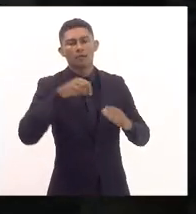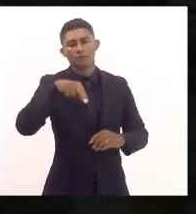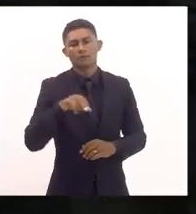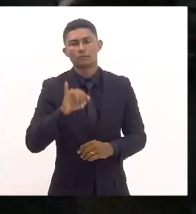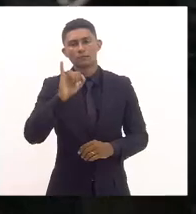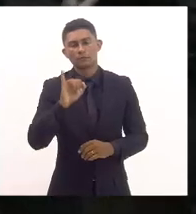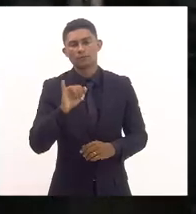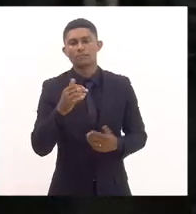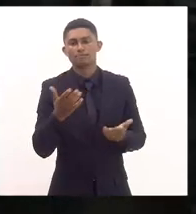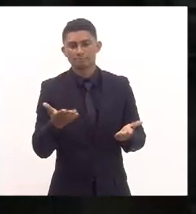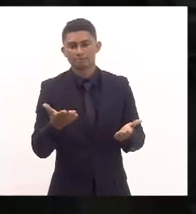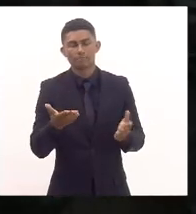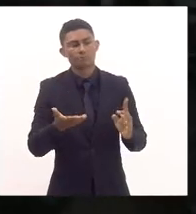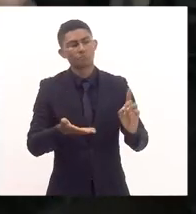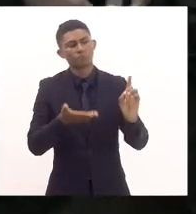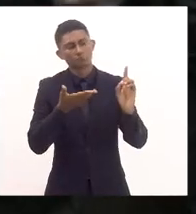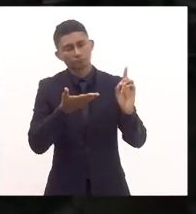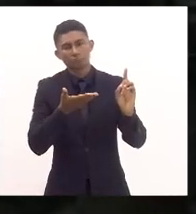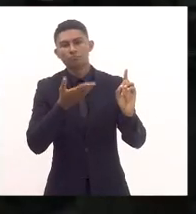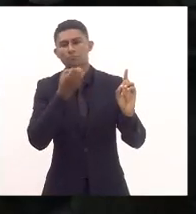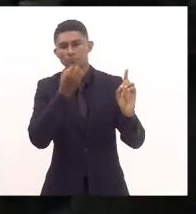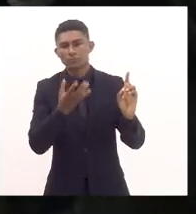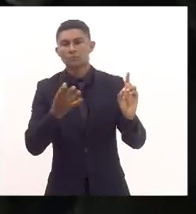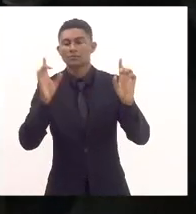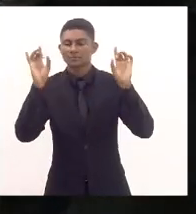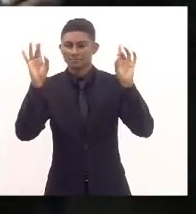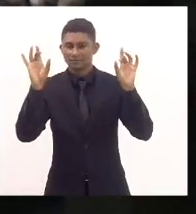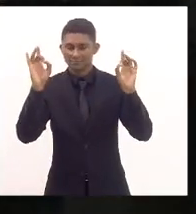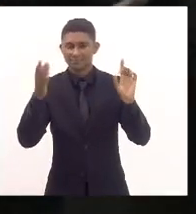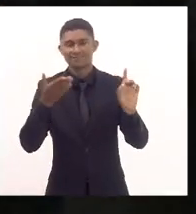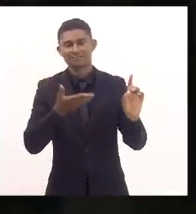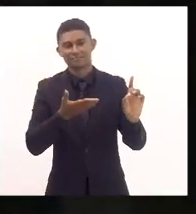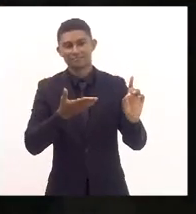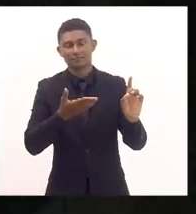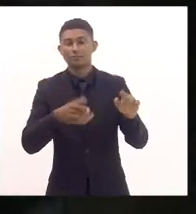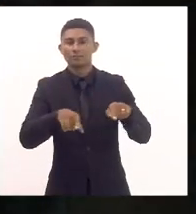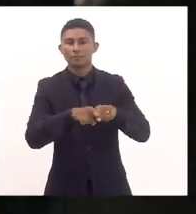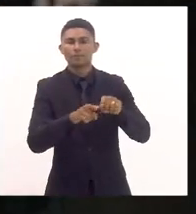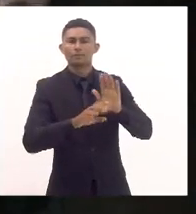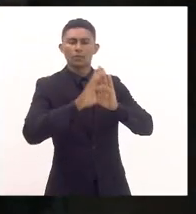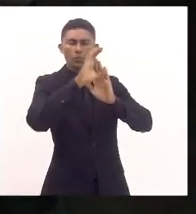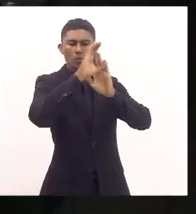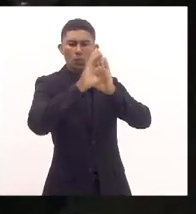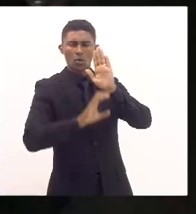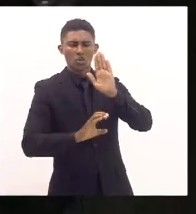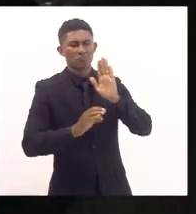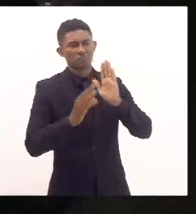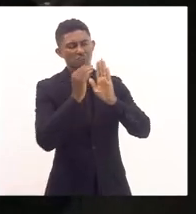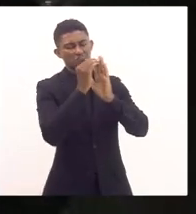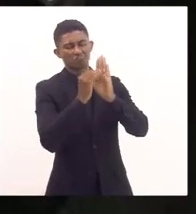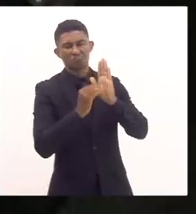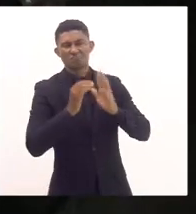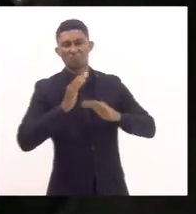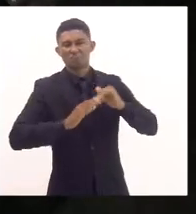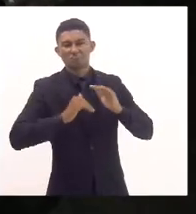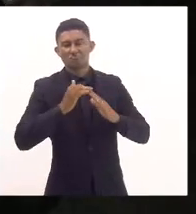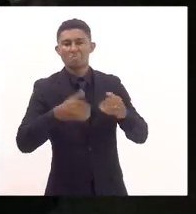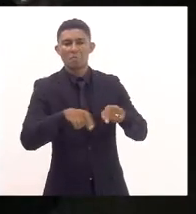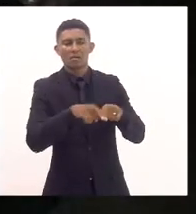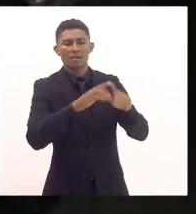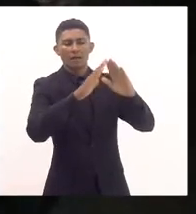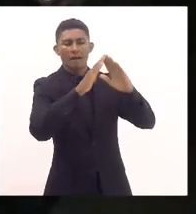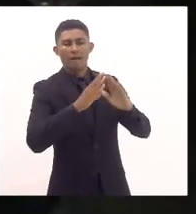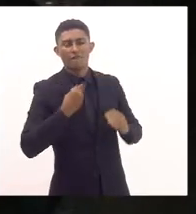Fluminense tão especial já é especial né fora o currículo brilhante da é morador de Nova Iguaçu